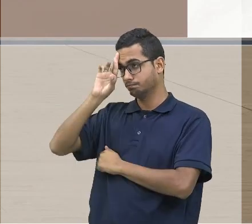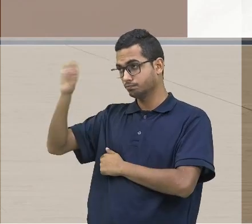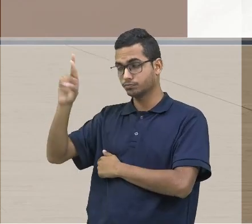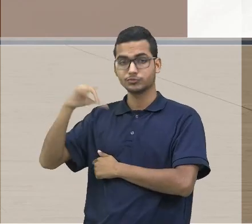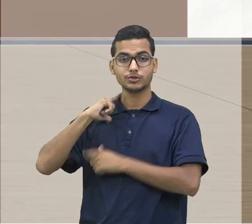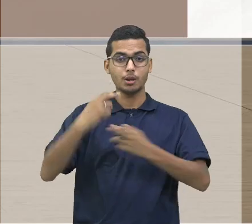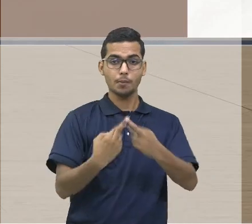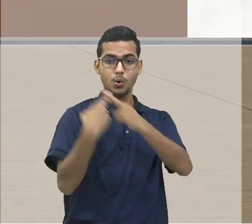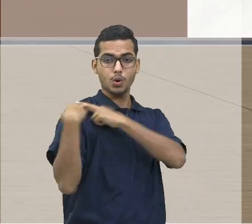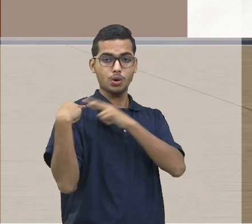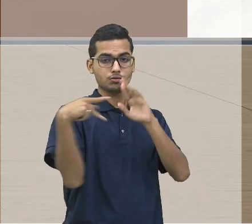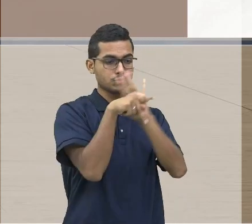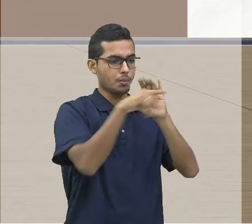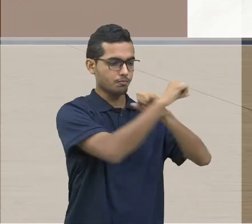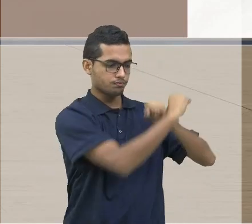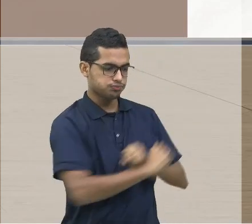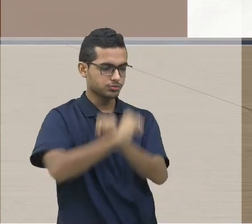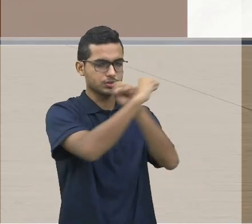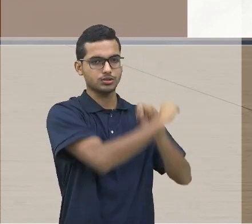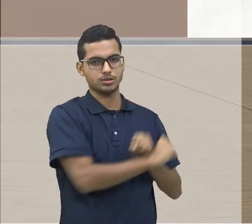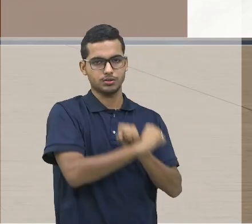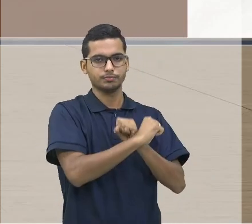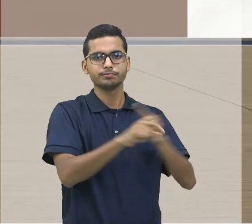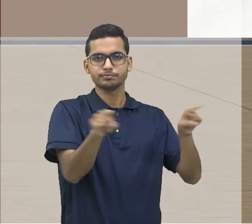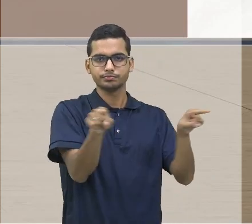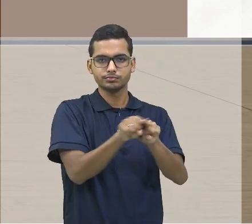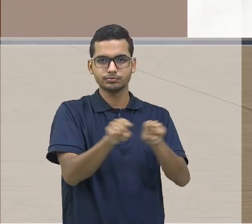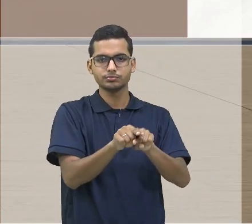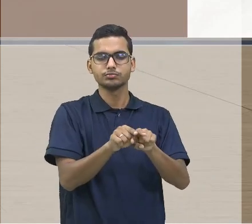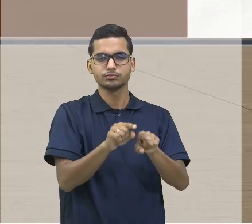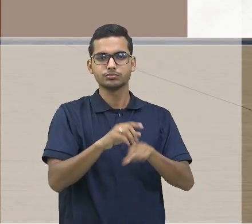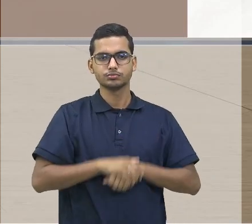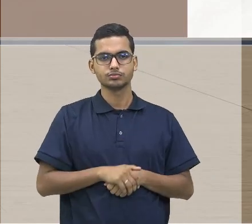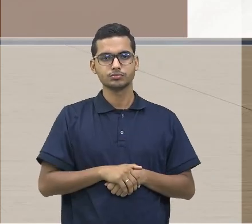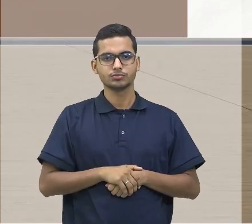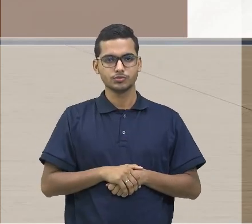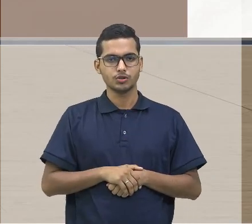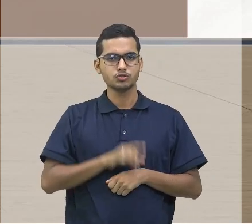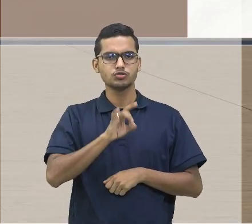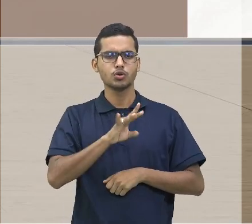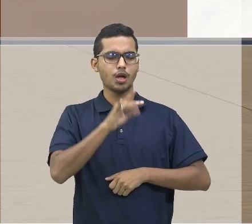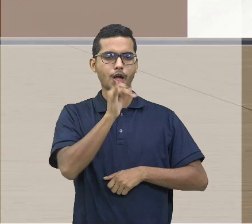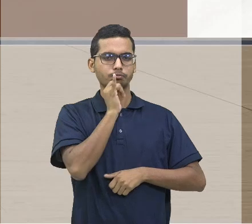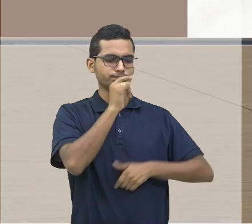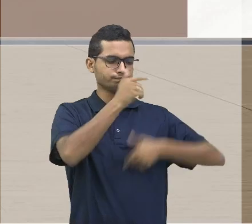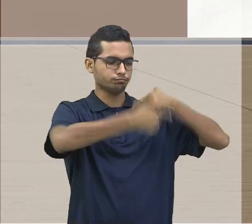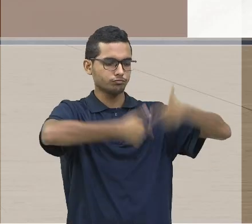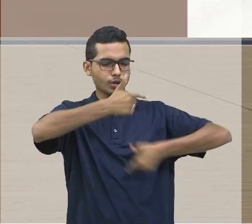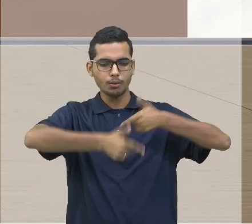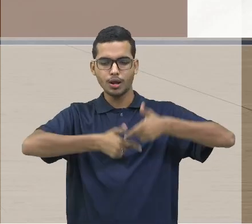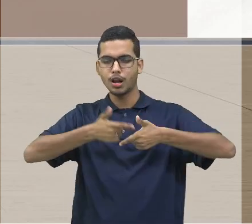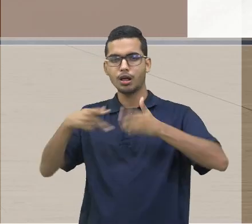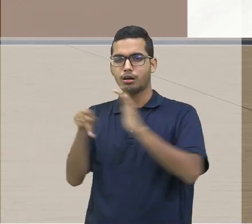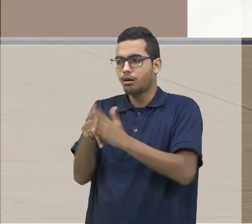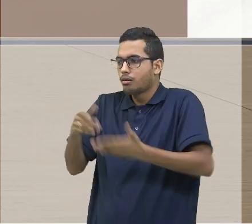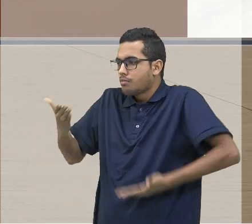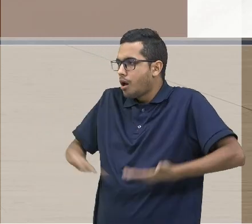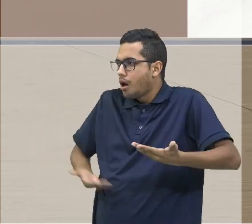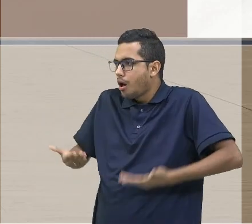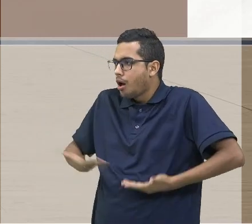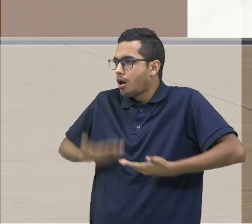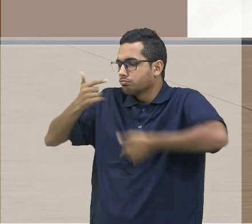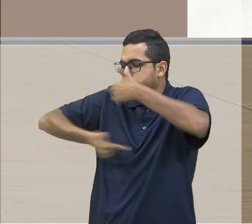ataque que pudesse vir de fora que ameaçasse a vida deles. Não é simplesmente que elas vão trabalhar e vão servir e ele vai ficar de boa. Não. Ele também